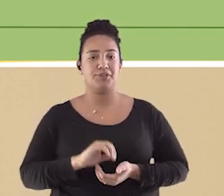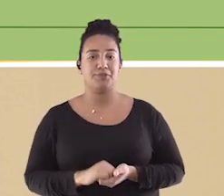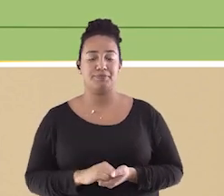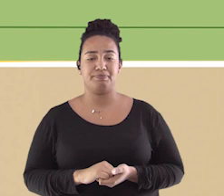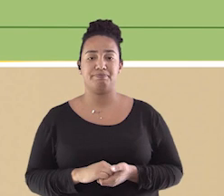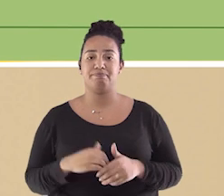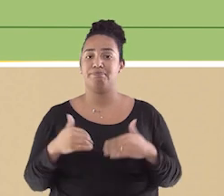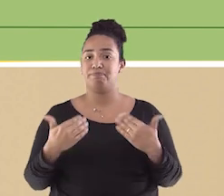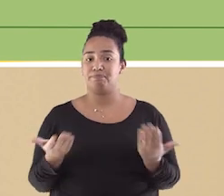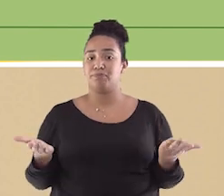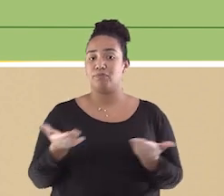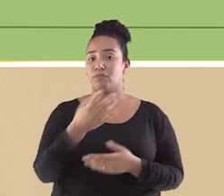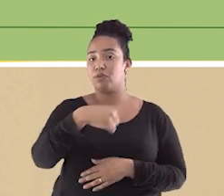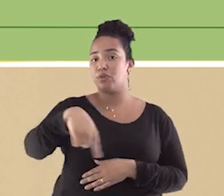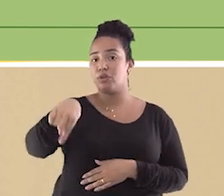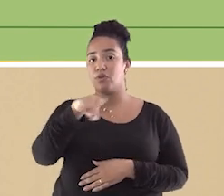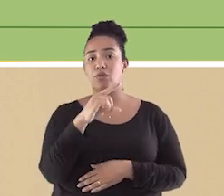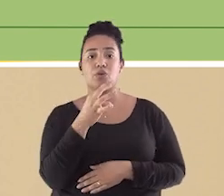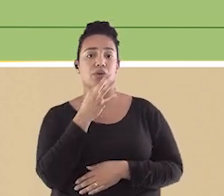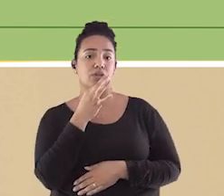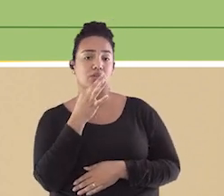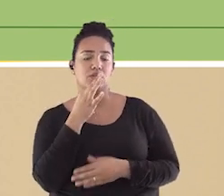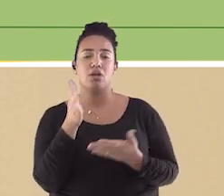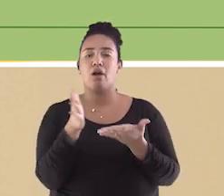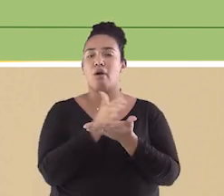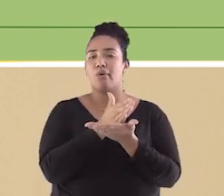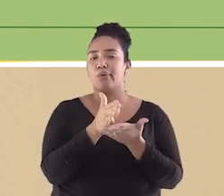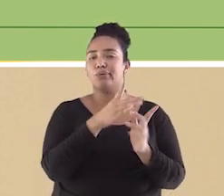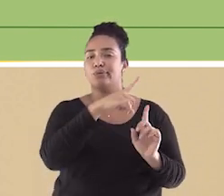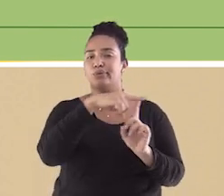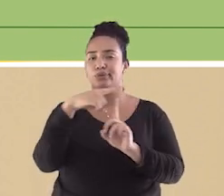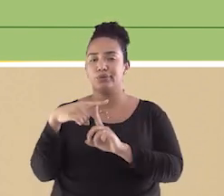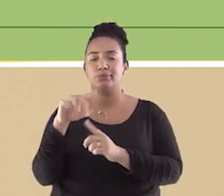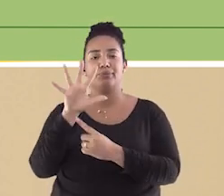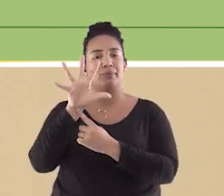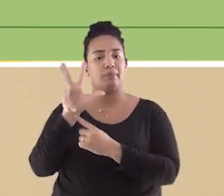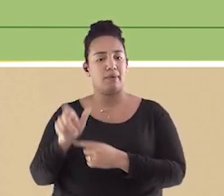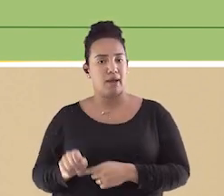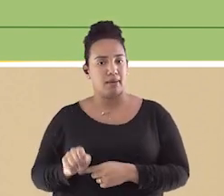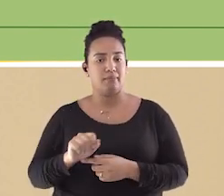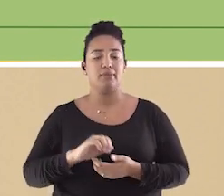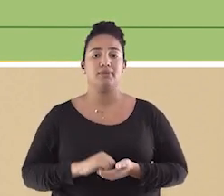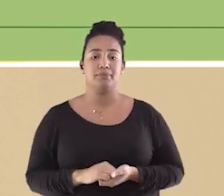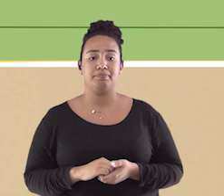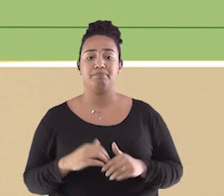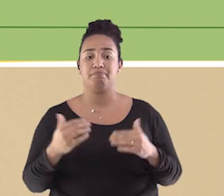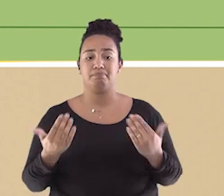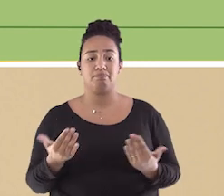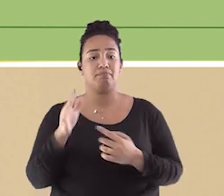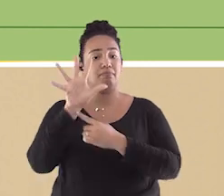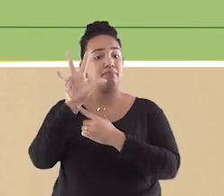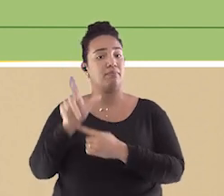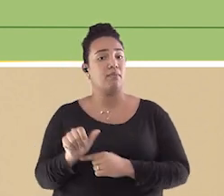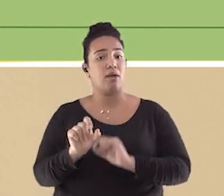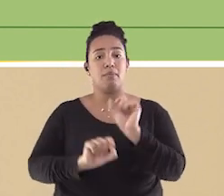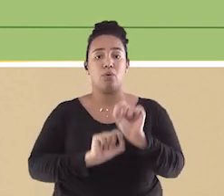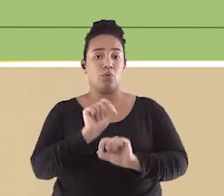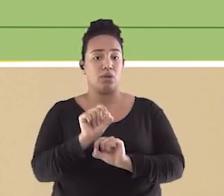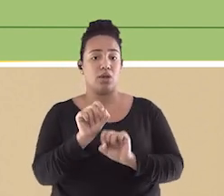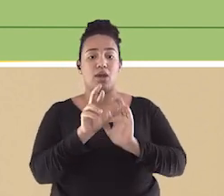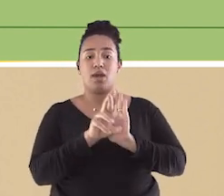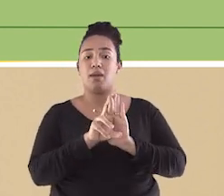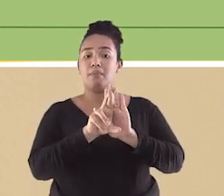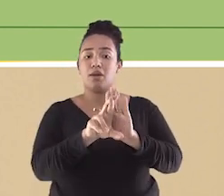Vamos conhecer alguns diferentes tipos de mapas na aula de hoje. Os mapas são representações